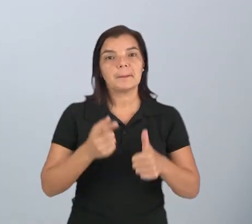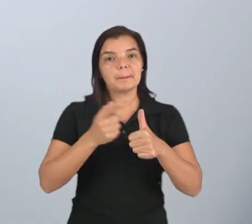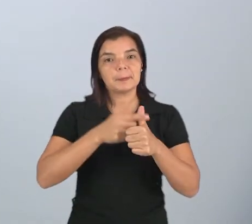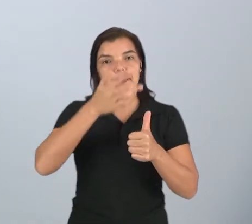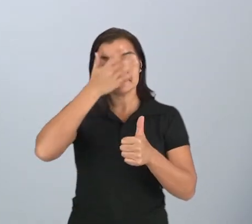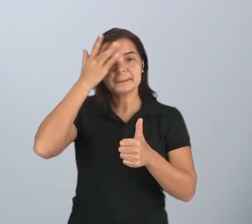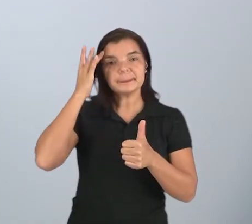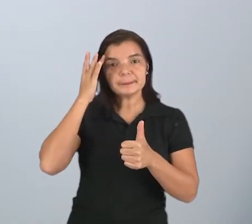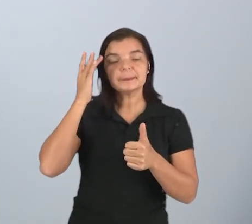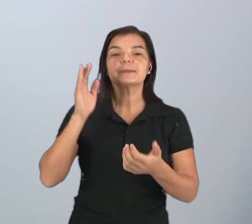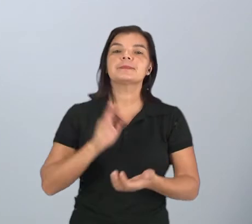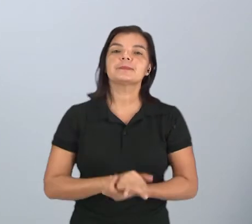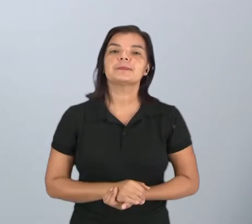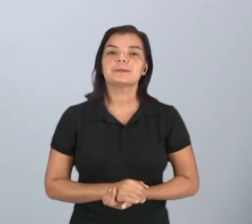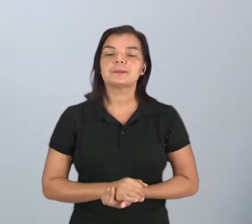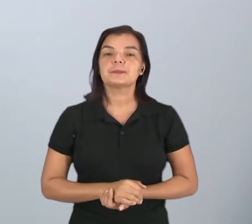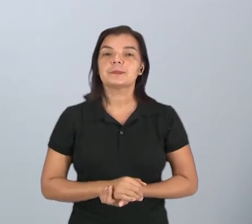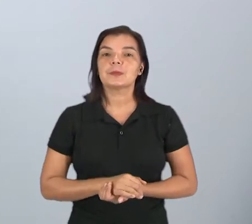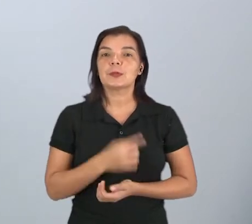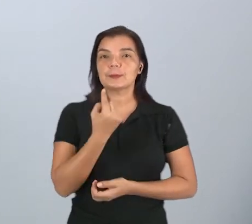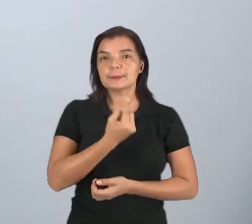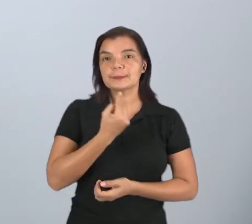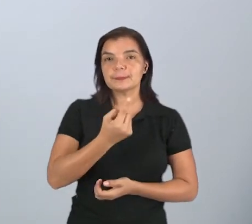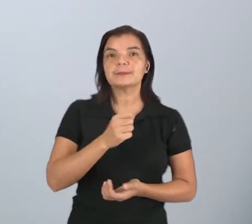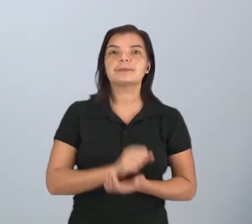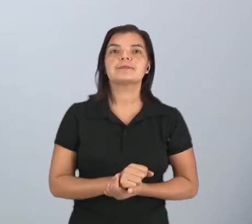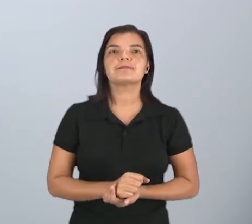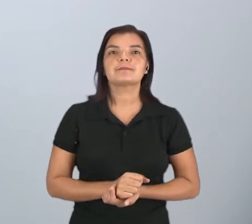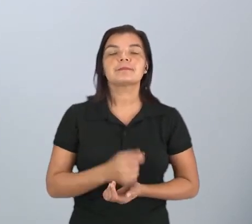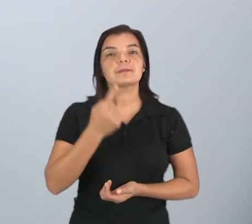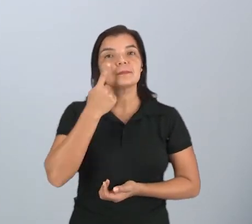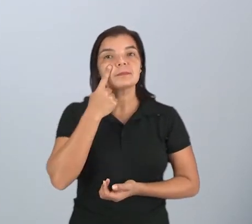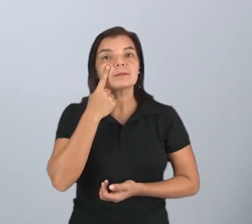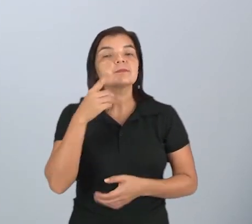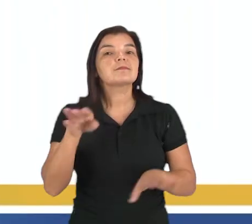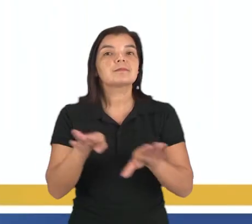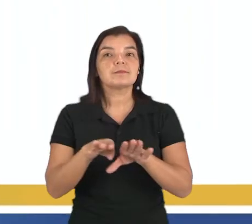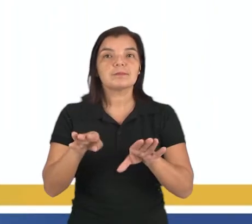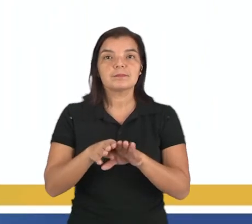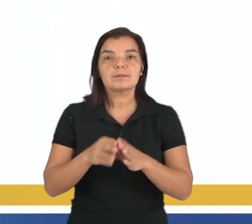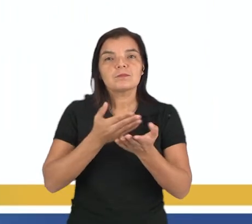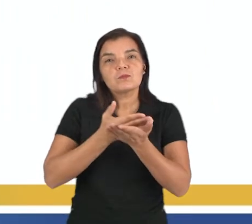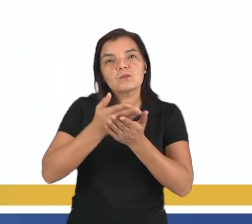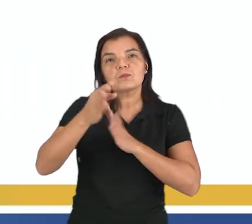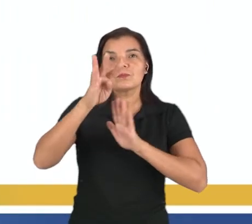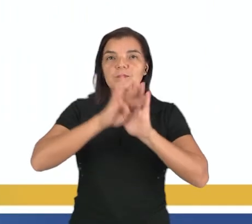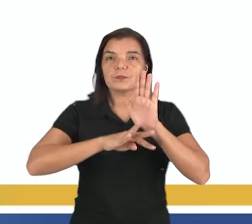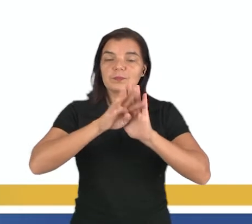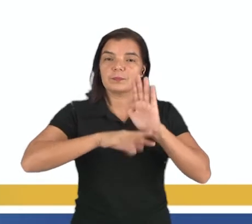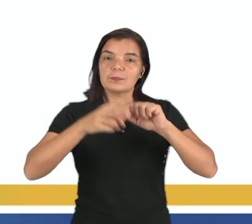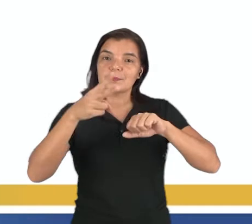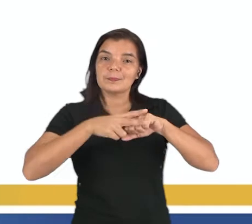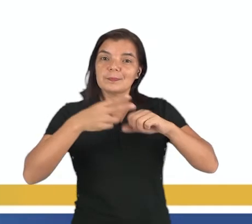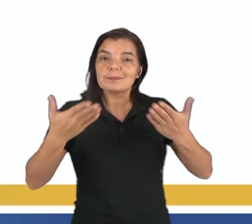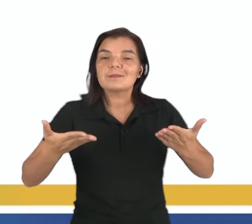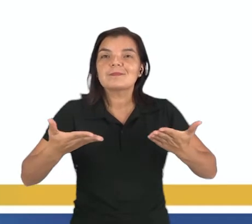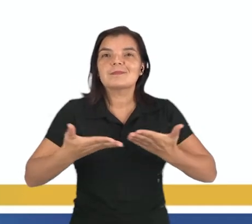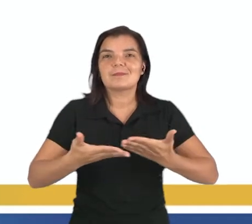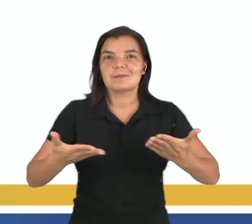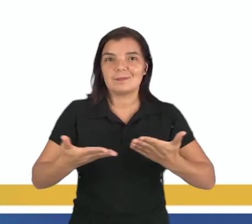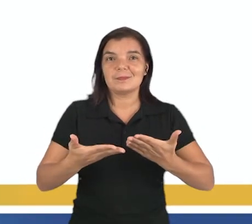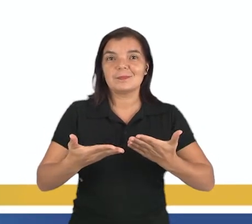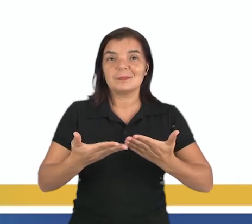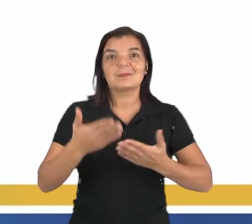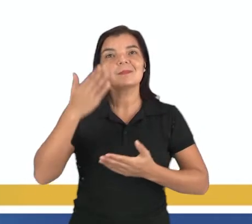primeira pessoa do singular, certo? Vale observar que ela inicia o texto com os verbos no